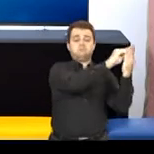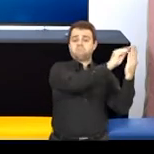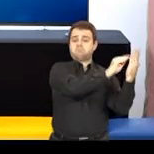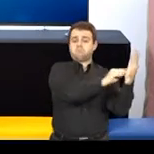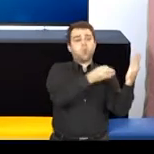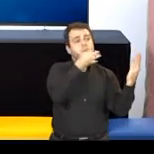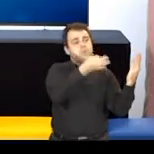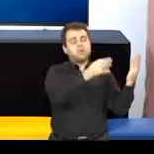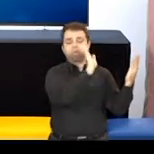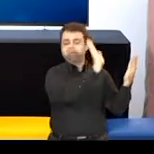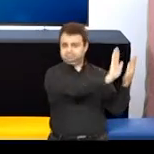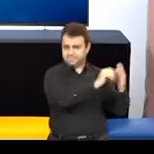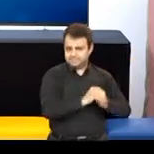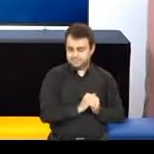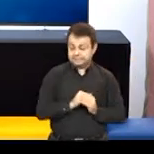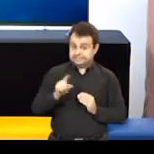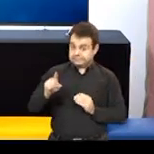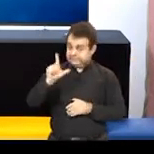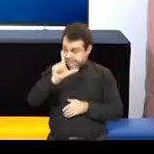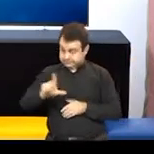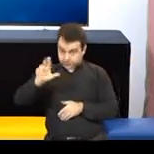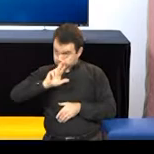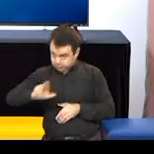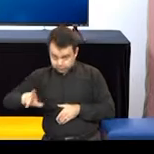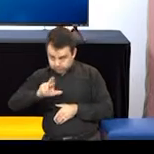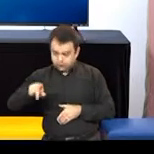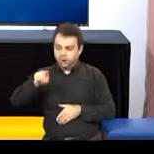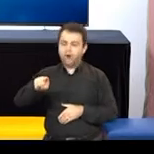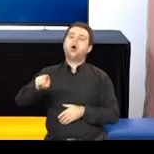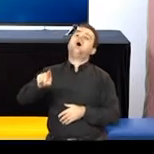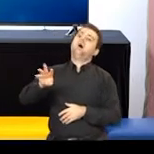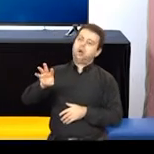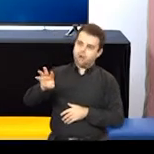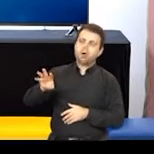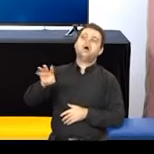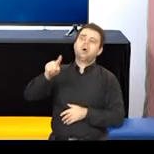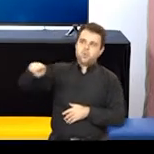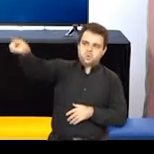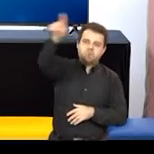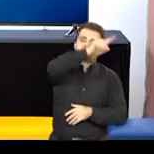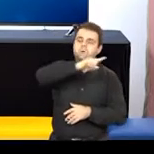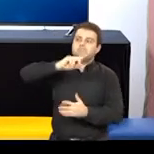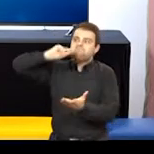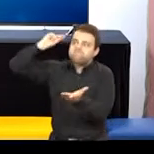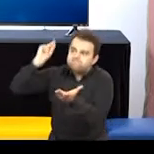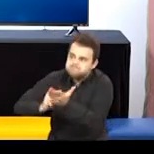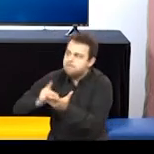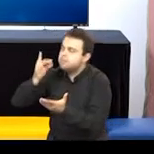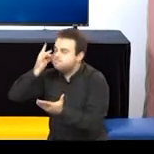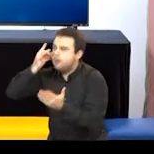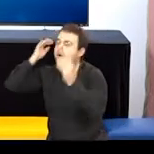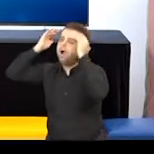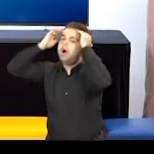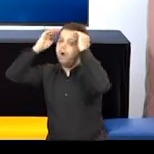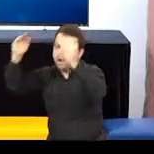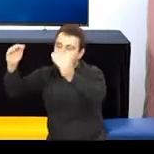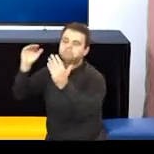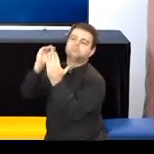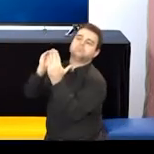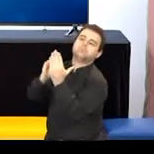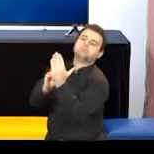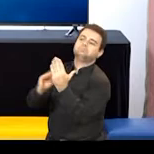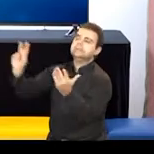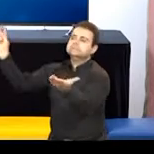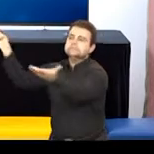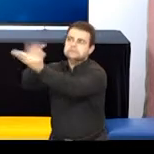dele. Já no passo que o texto não literário, ele precisa se ater à realidade, ele precisa se ater aos fatos, por conta